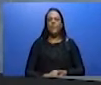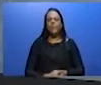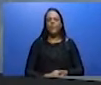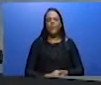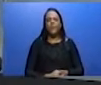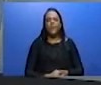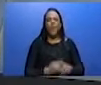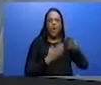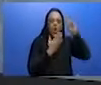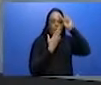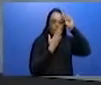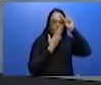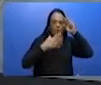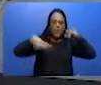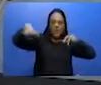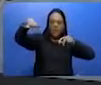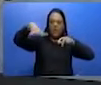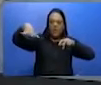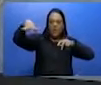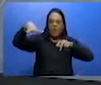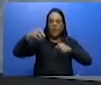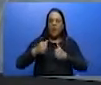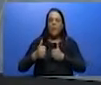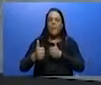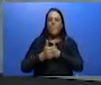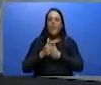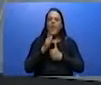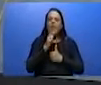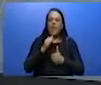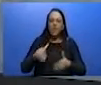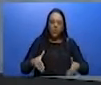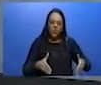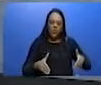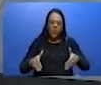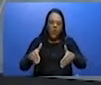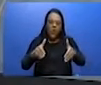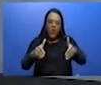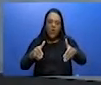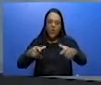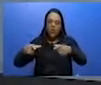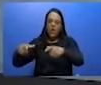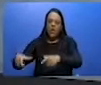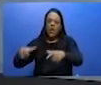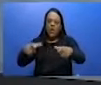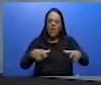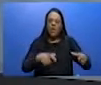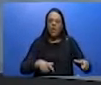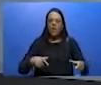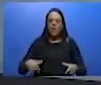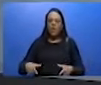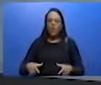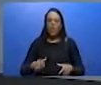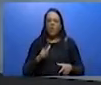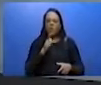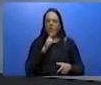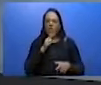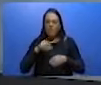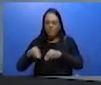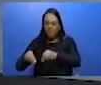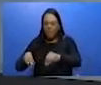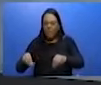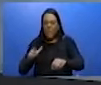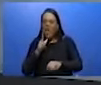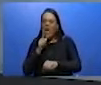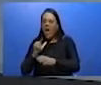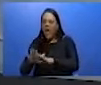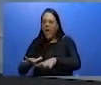naquela região, em volta do Rio Paraíba do Sul, em volta de lagoas, onde tem mangues. E por que eu estou contando